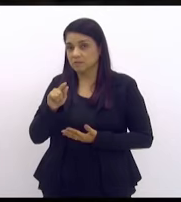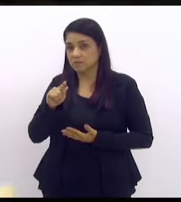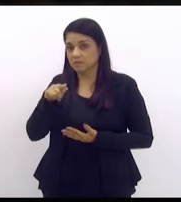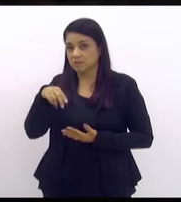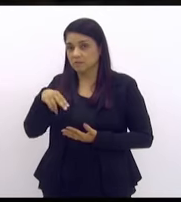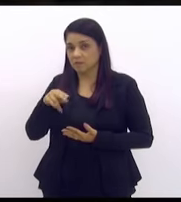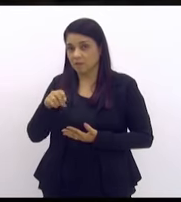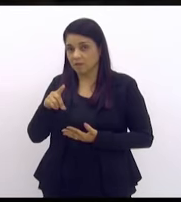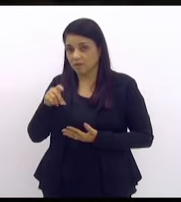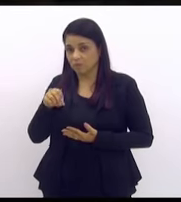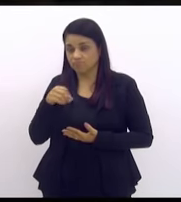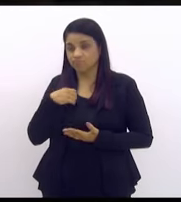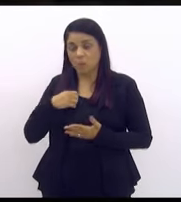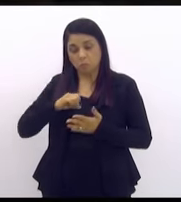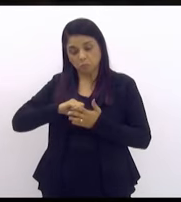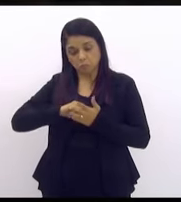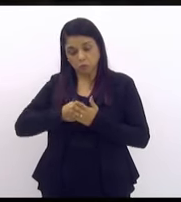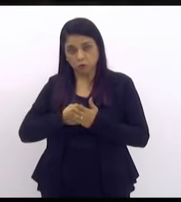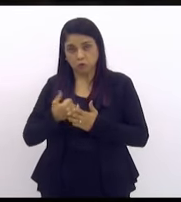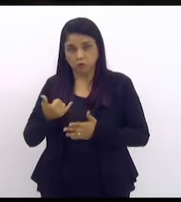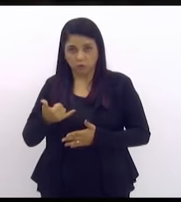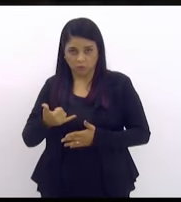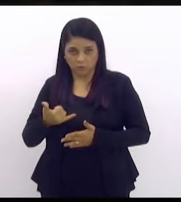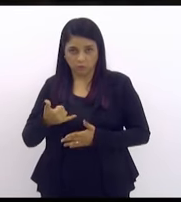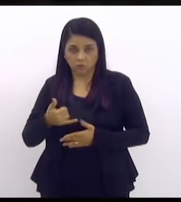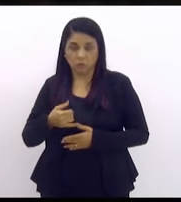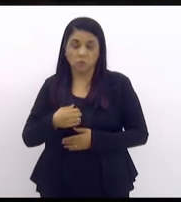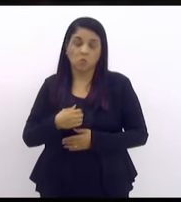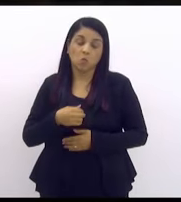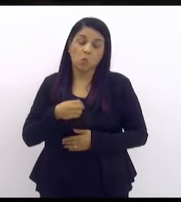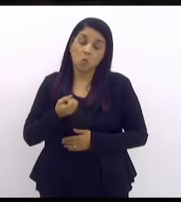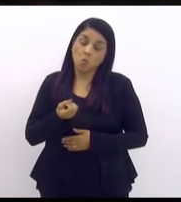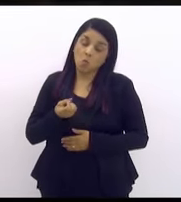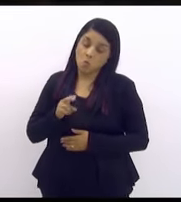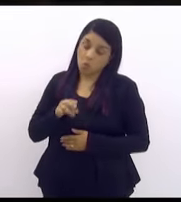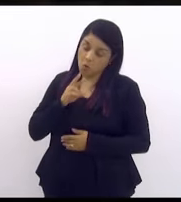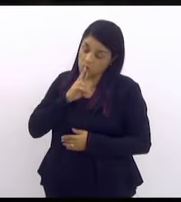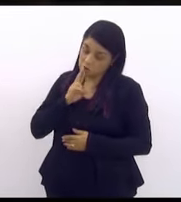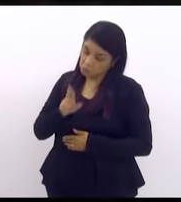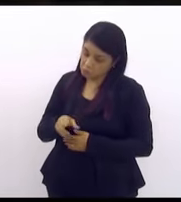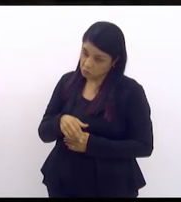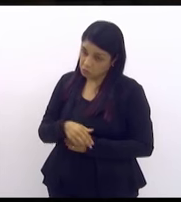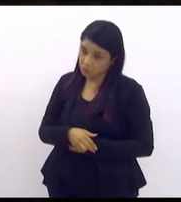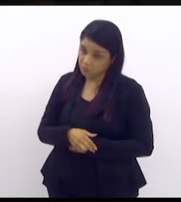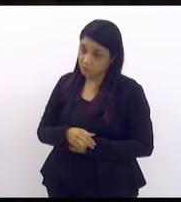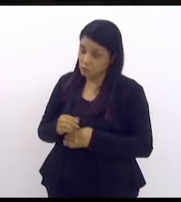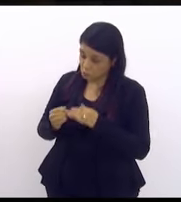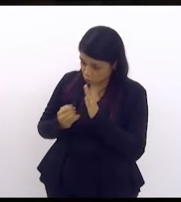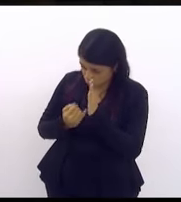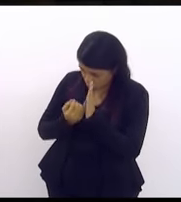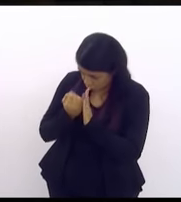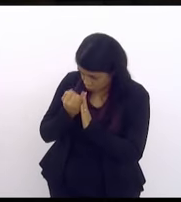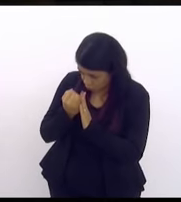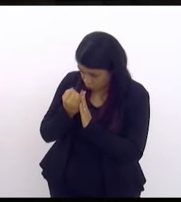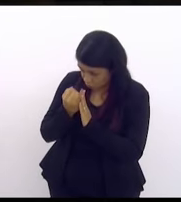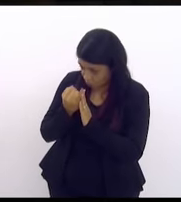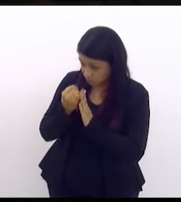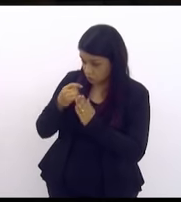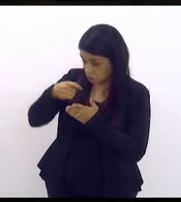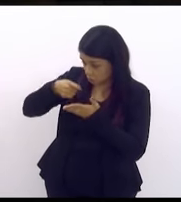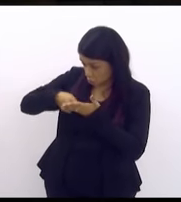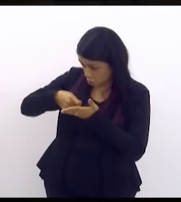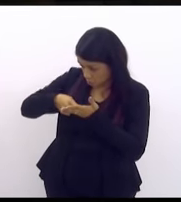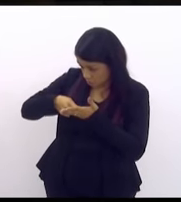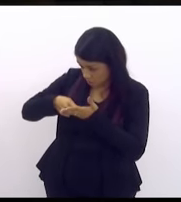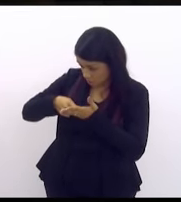Volta e meia, eu desligo ou respondo para eles. Os juros que os senhores me cobrarem,